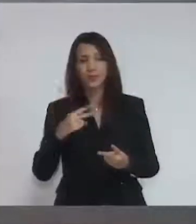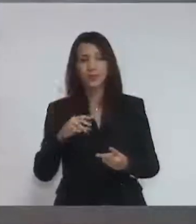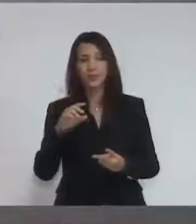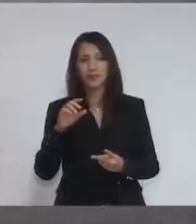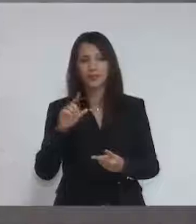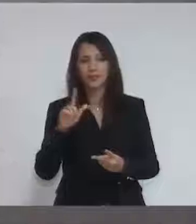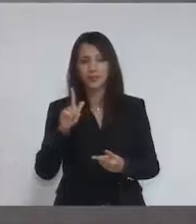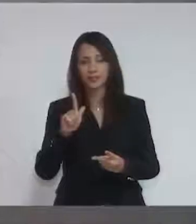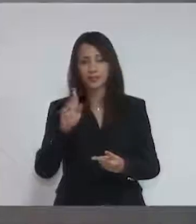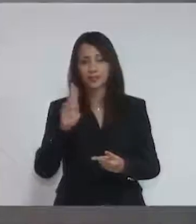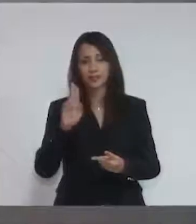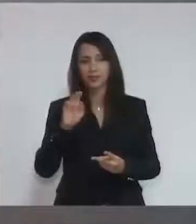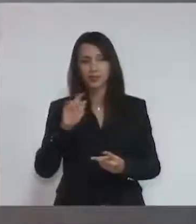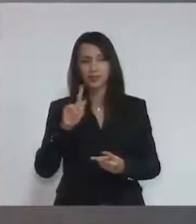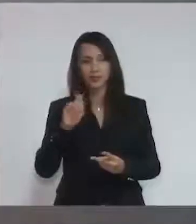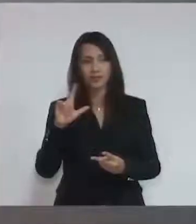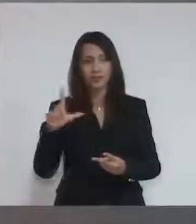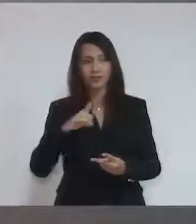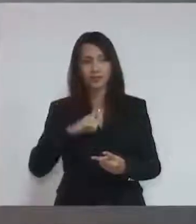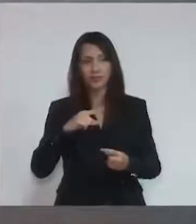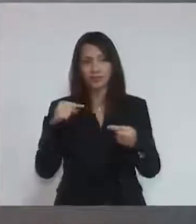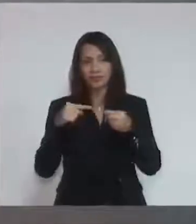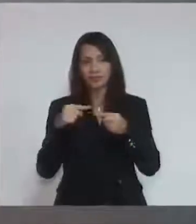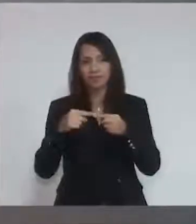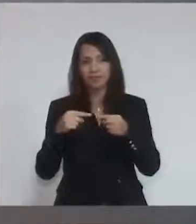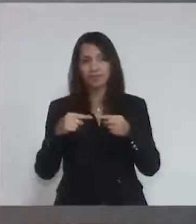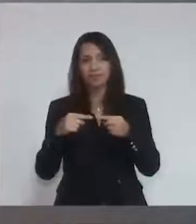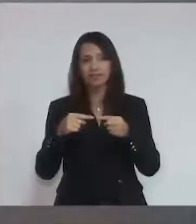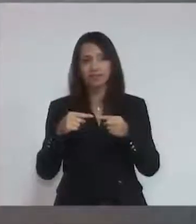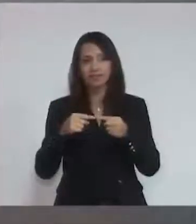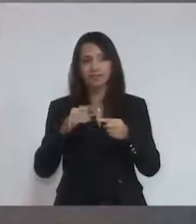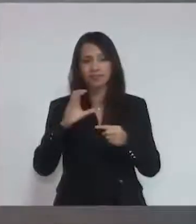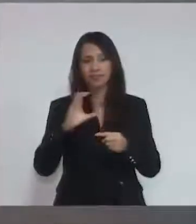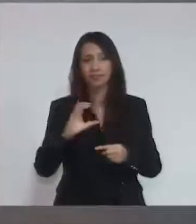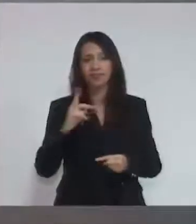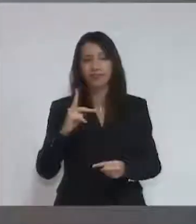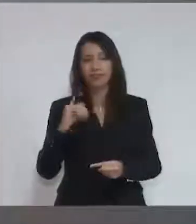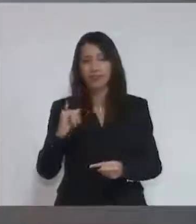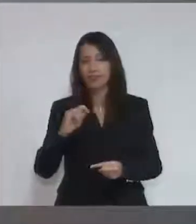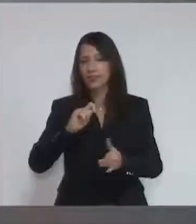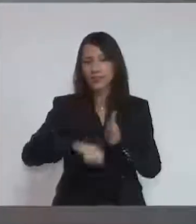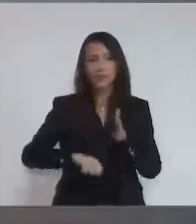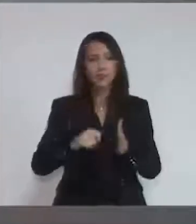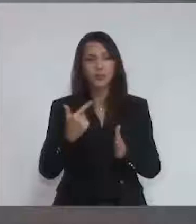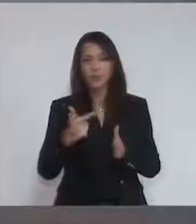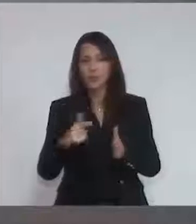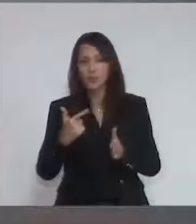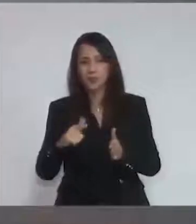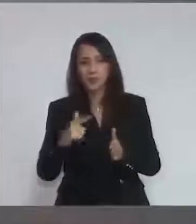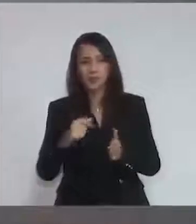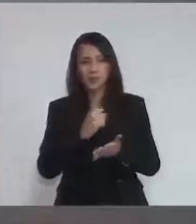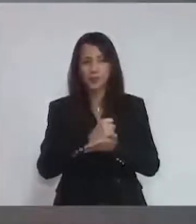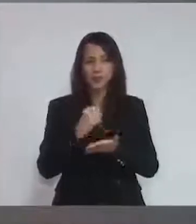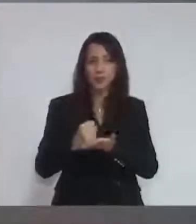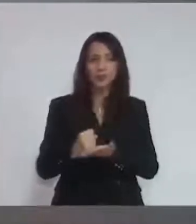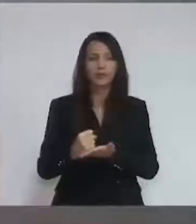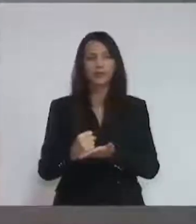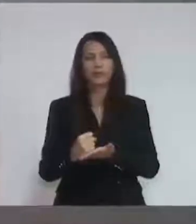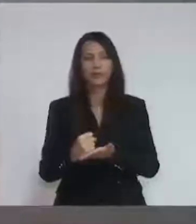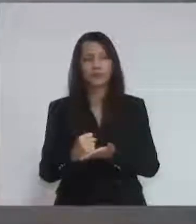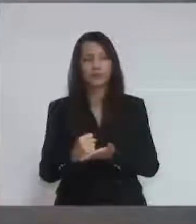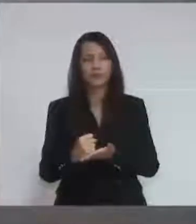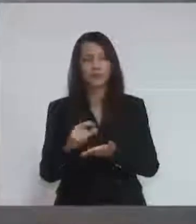atos relativos ao objeto da CPI, ou seja, ele não assinou o contrato, ele não contratou